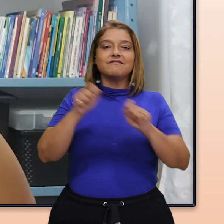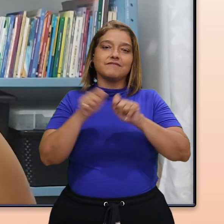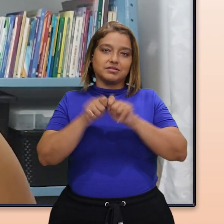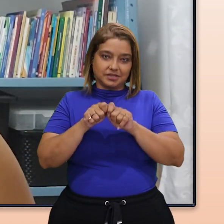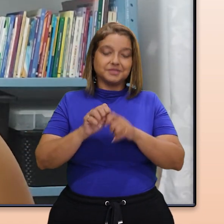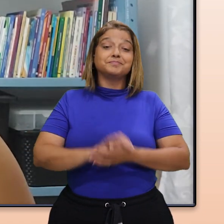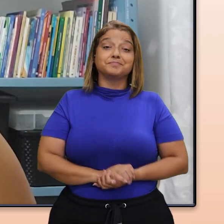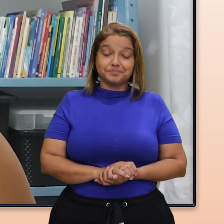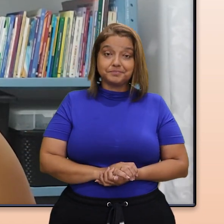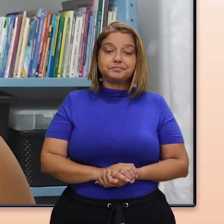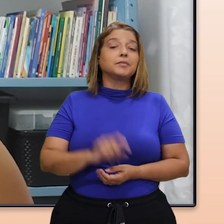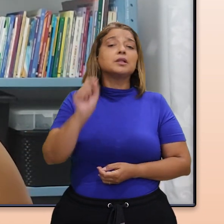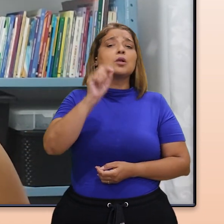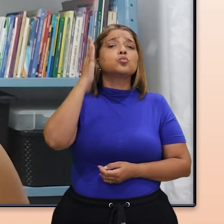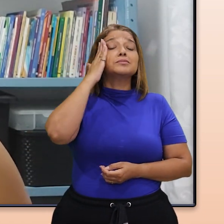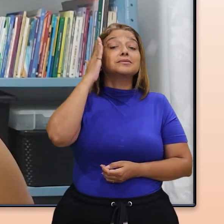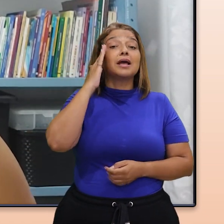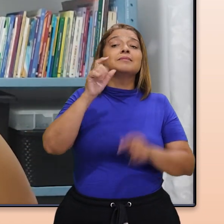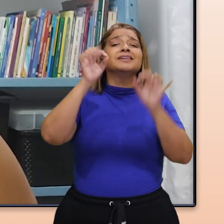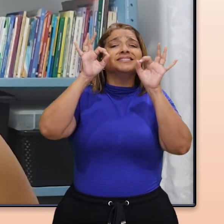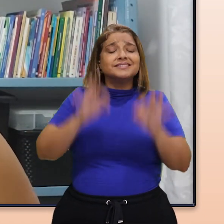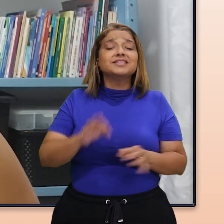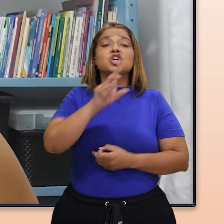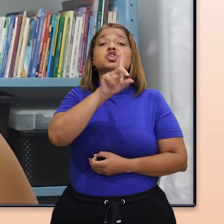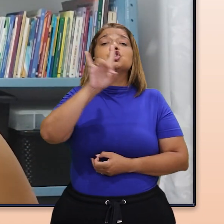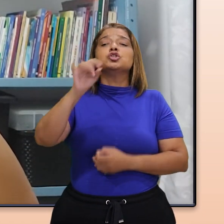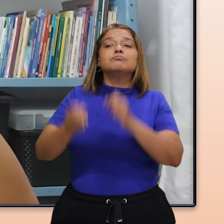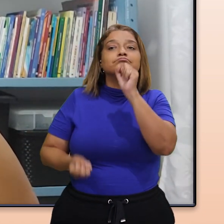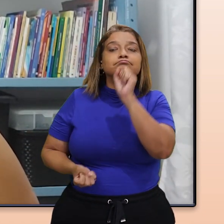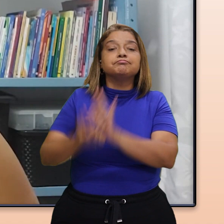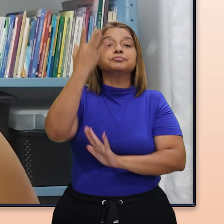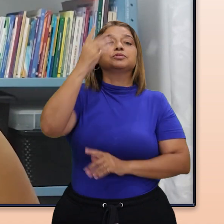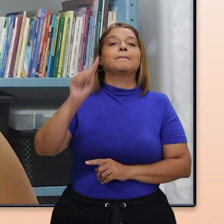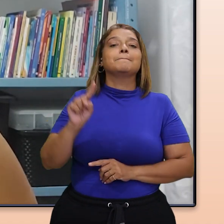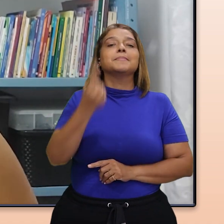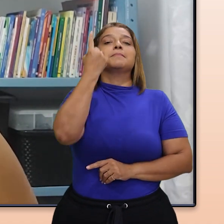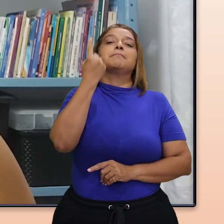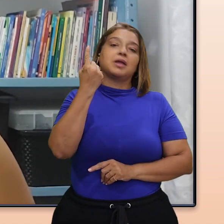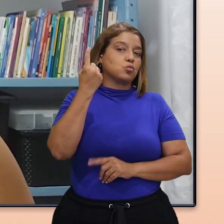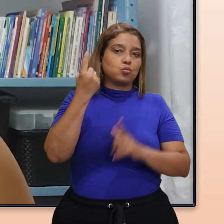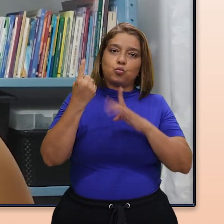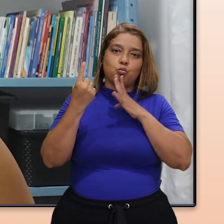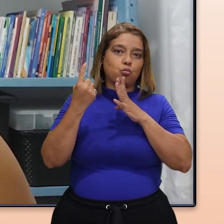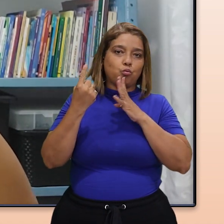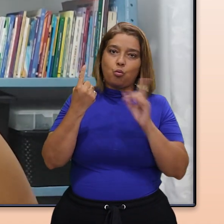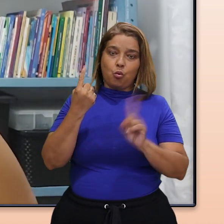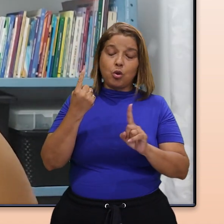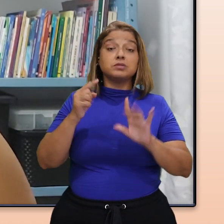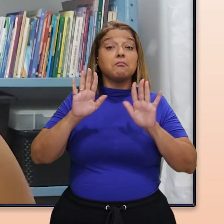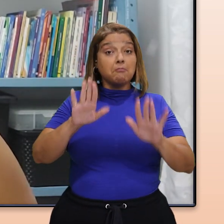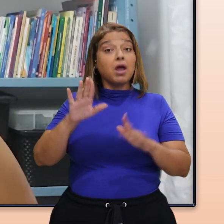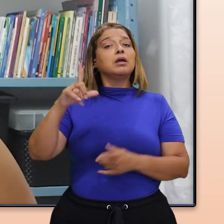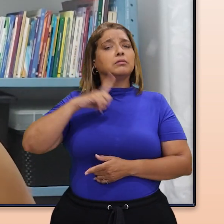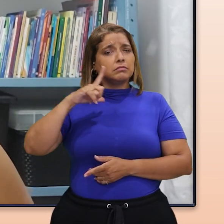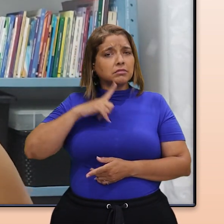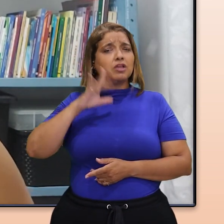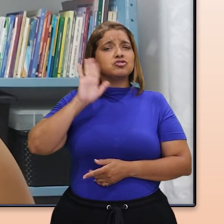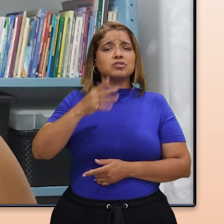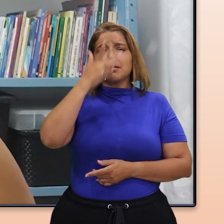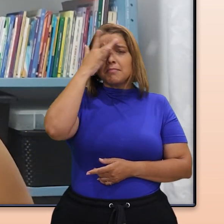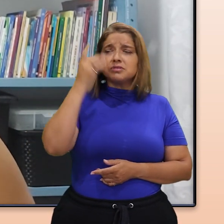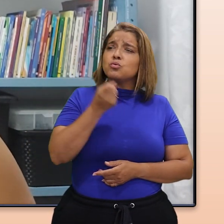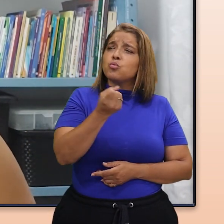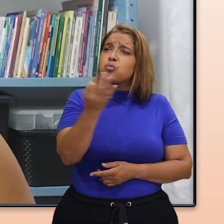exatamente uma data de quando o autorretrato surgiu, mas ele está aí,